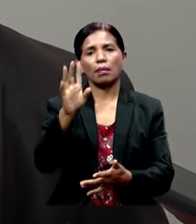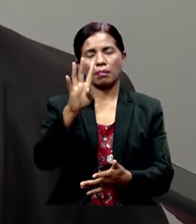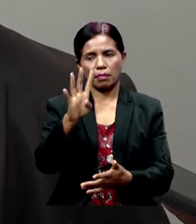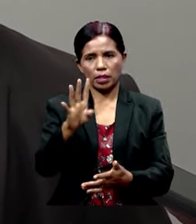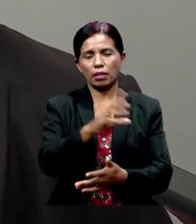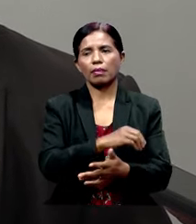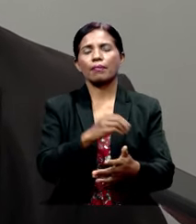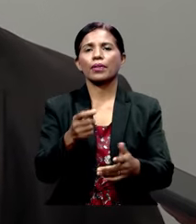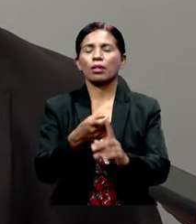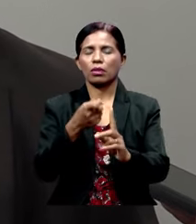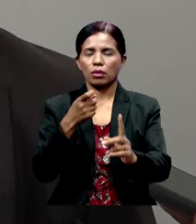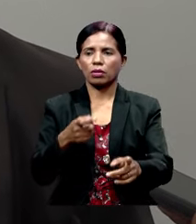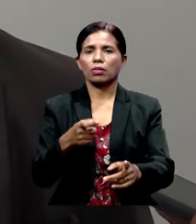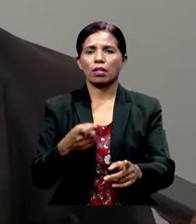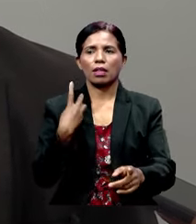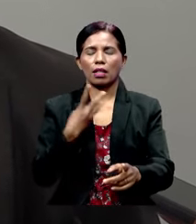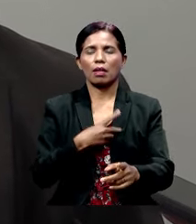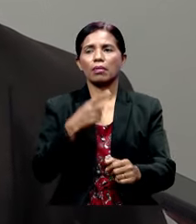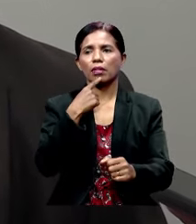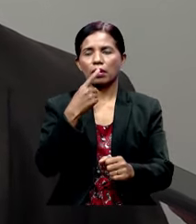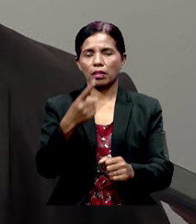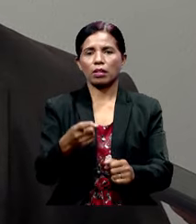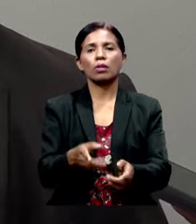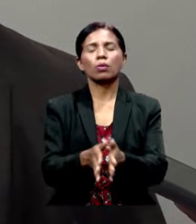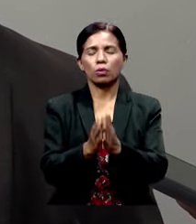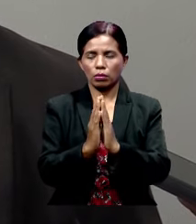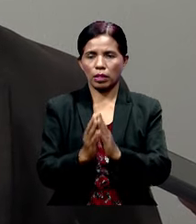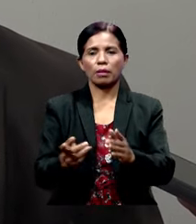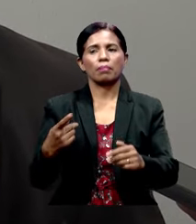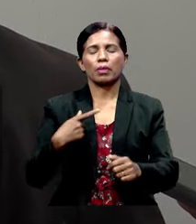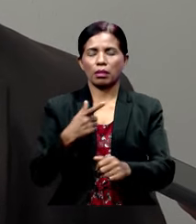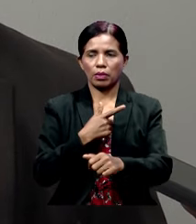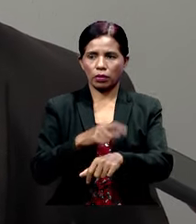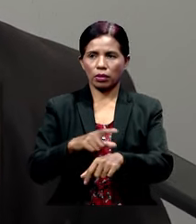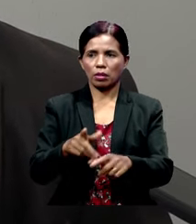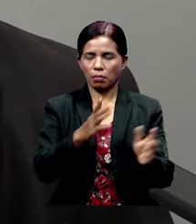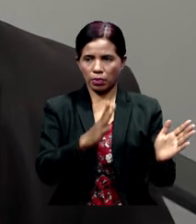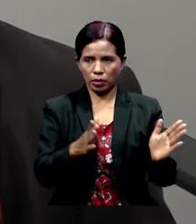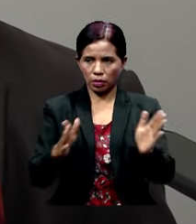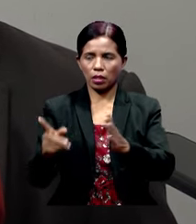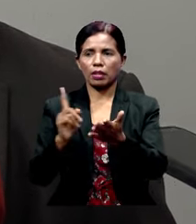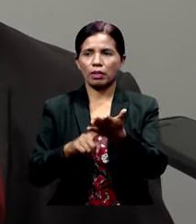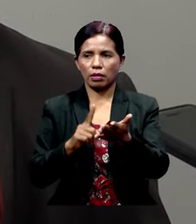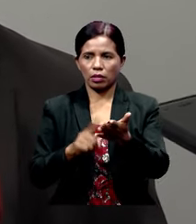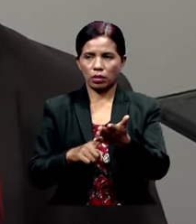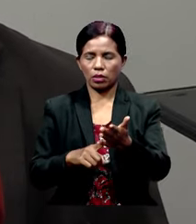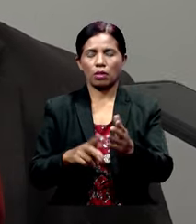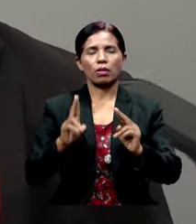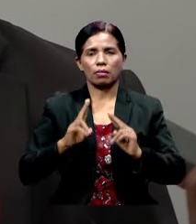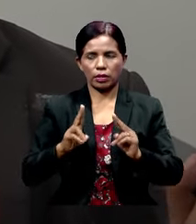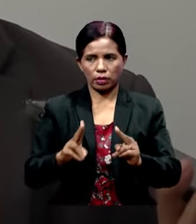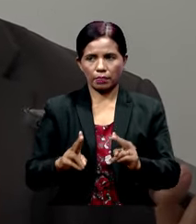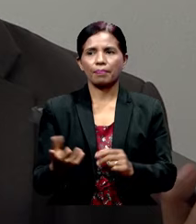melhor curso e a razão até ter curso mais parlamento que está processo debate nem né, o caráter de urgência e